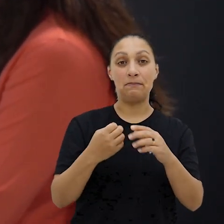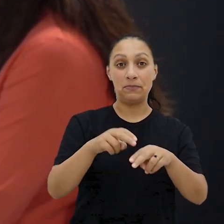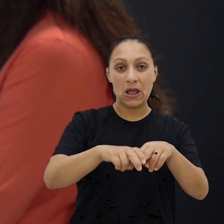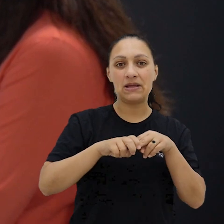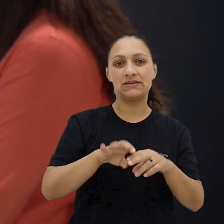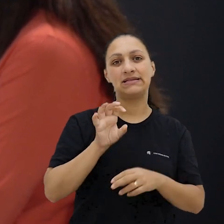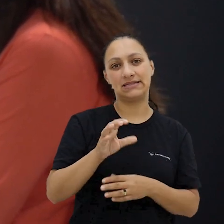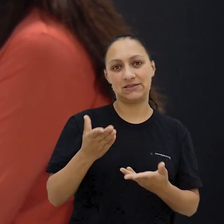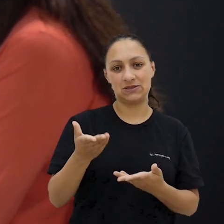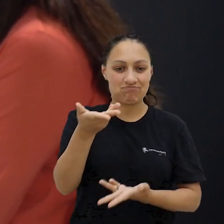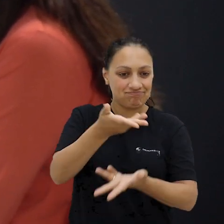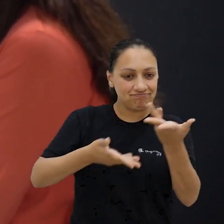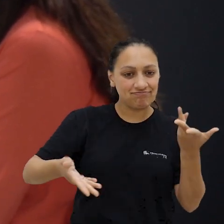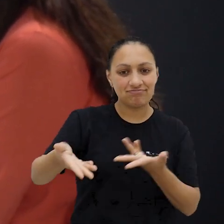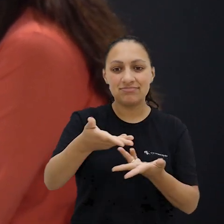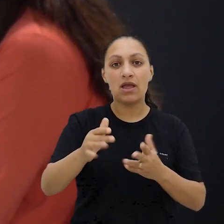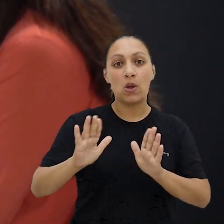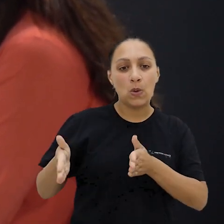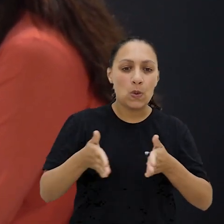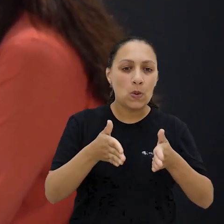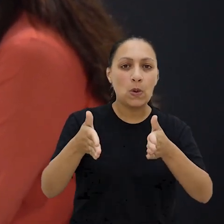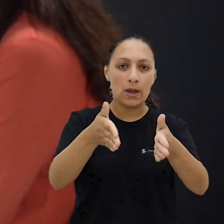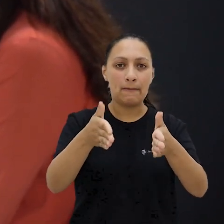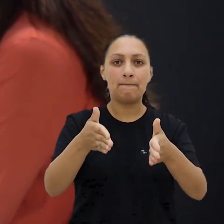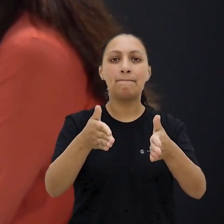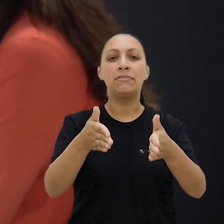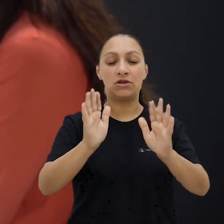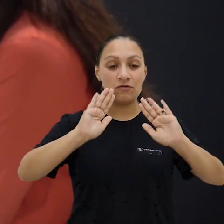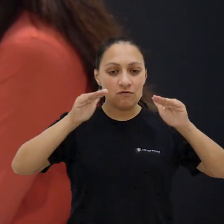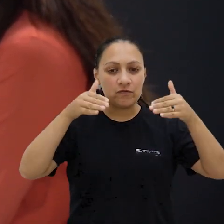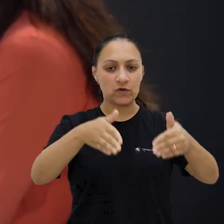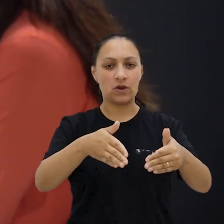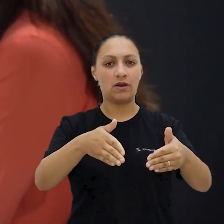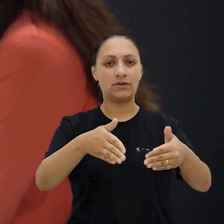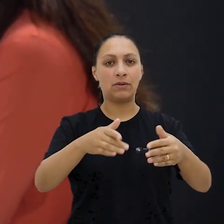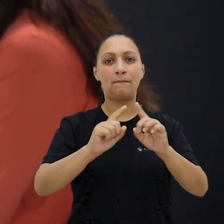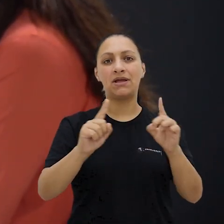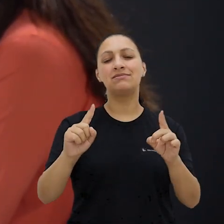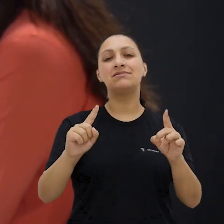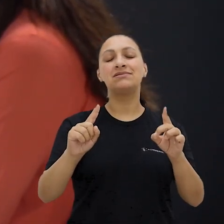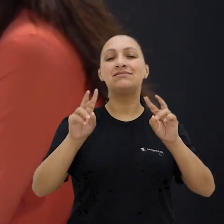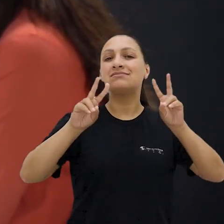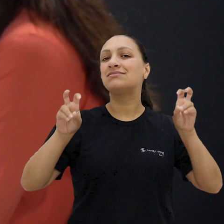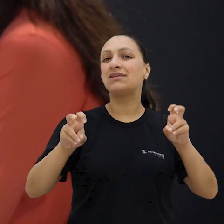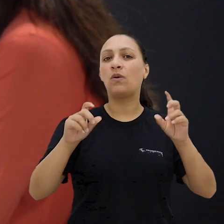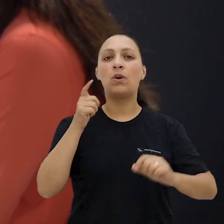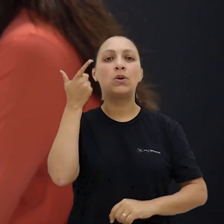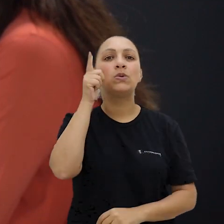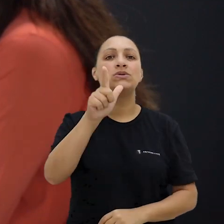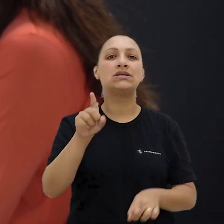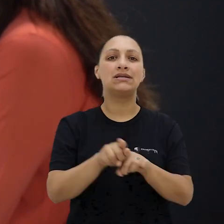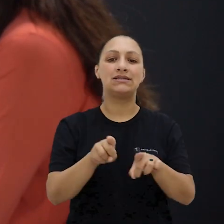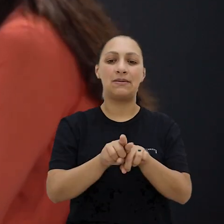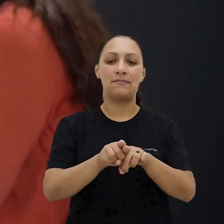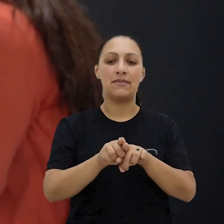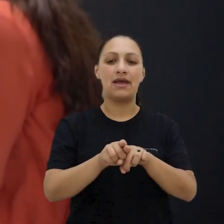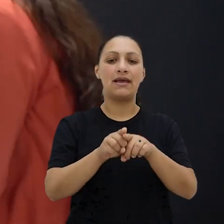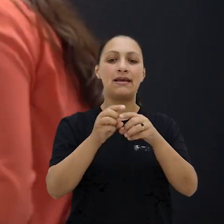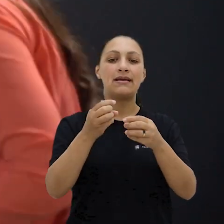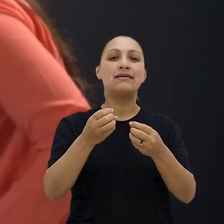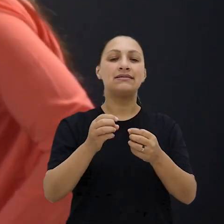essas trocas. Então, o caminho está muito montado. Agora, a questão é realmente a gente conseguir escalar a